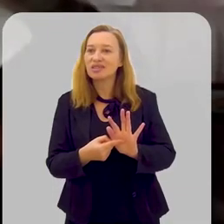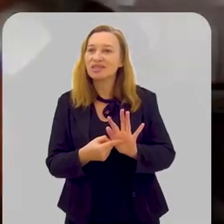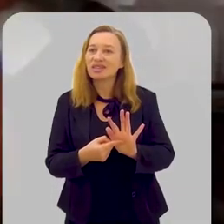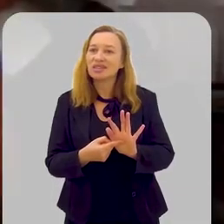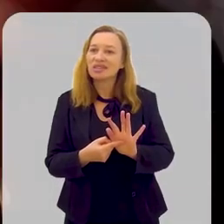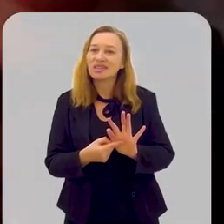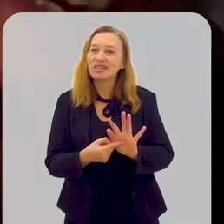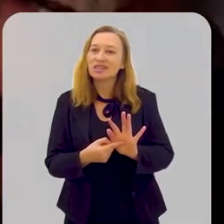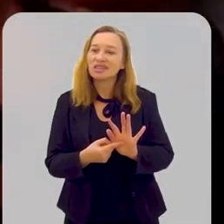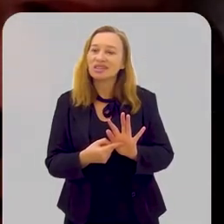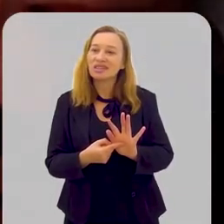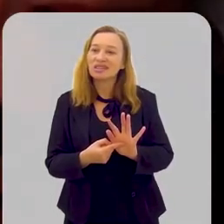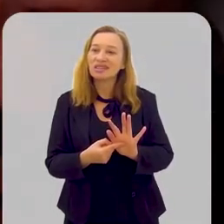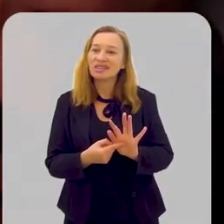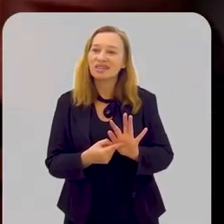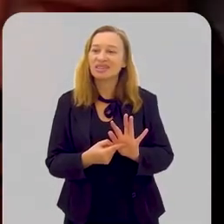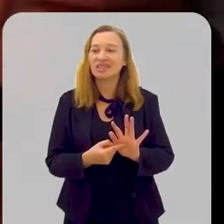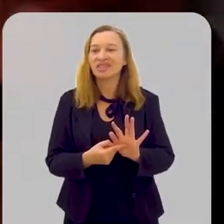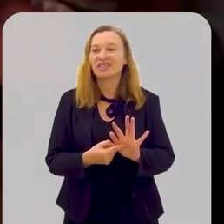foi publicada